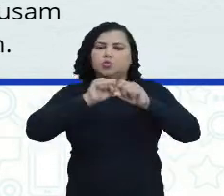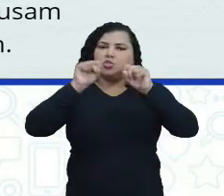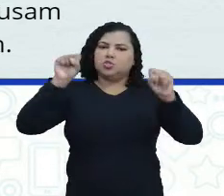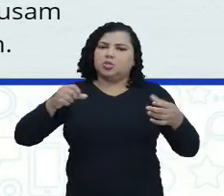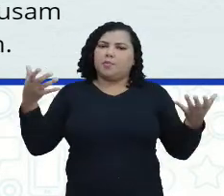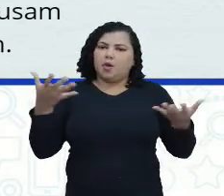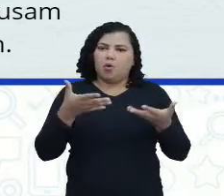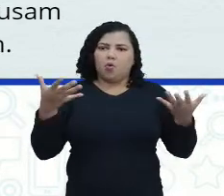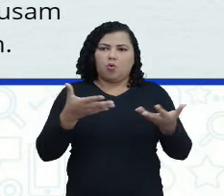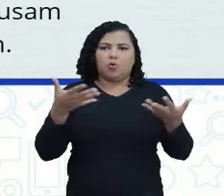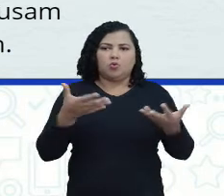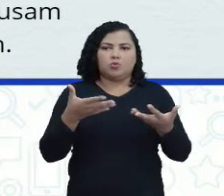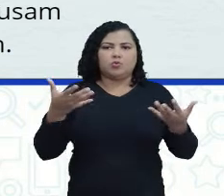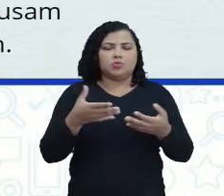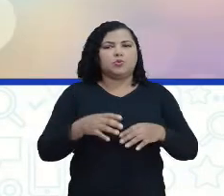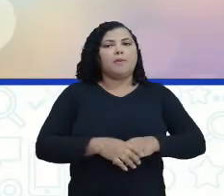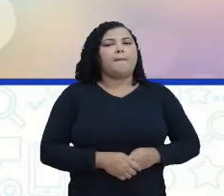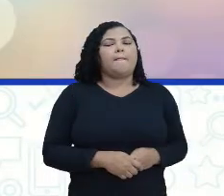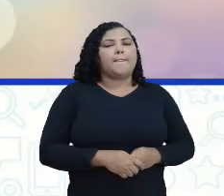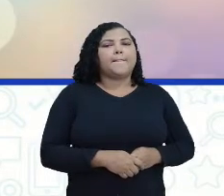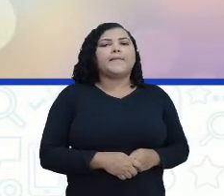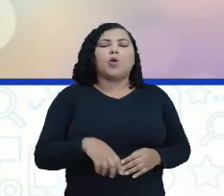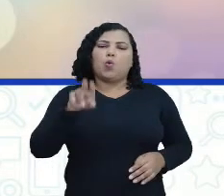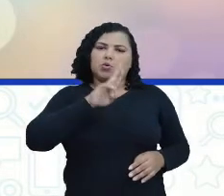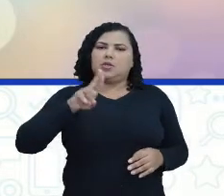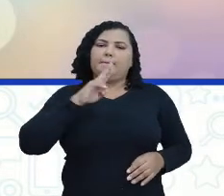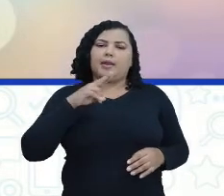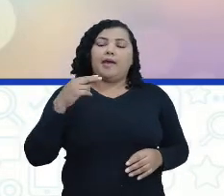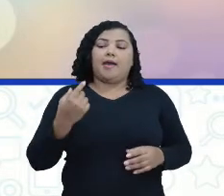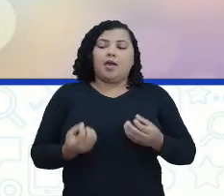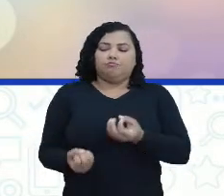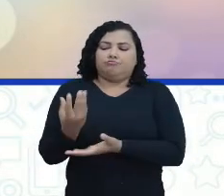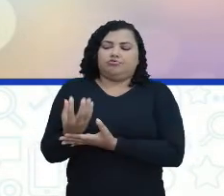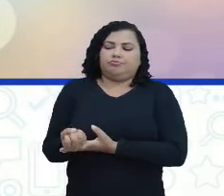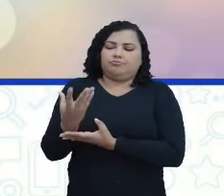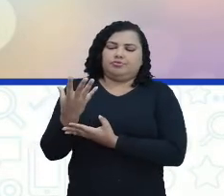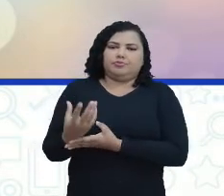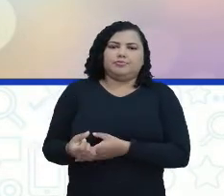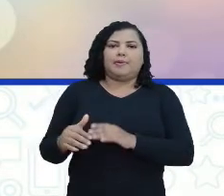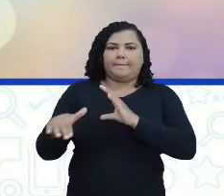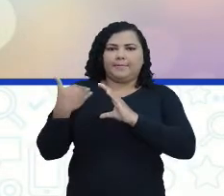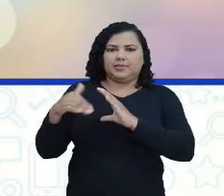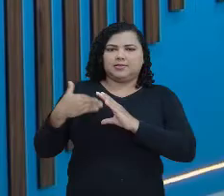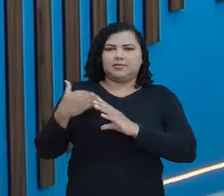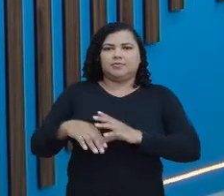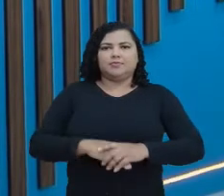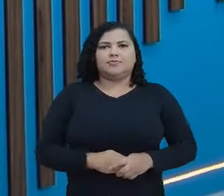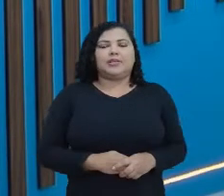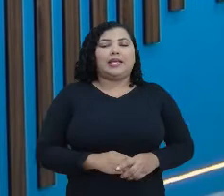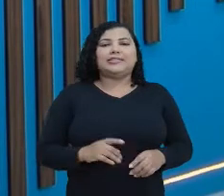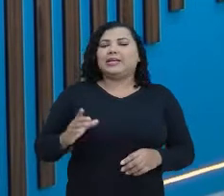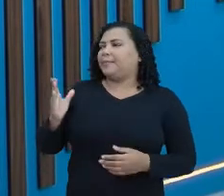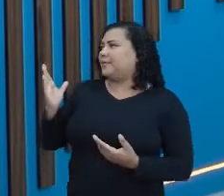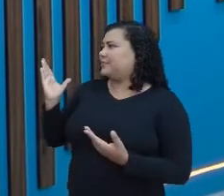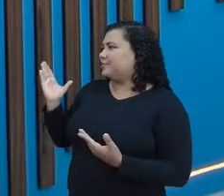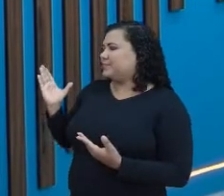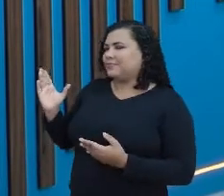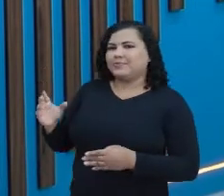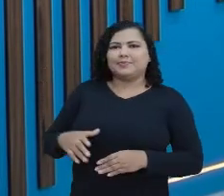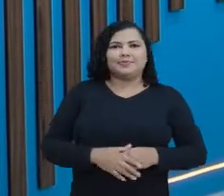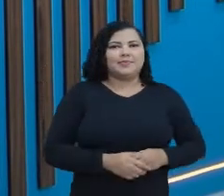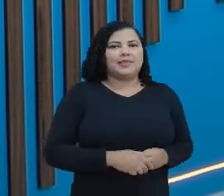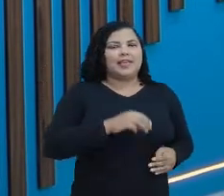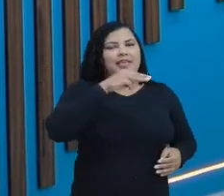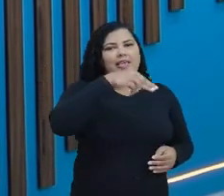alertar a chegada da mensagem. Isso aí a gente tem, né? E aí o famoso MSN, que fez a felicidade de toda